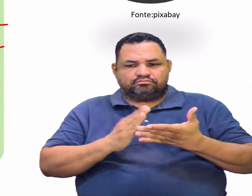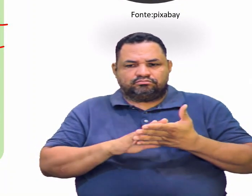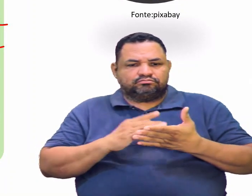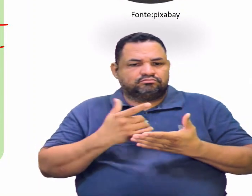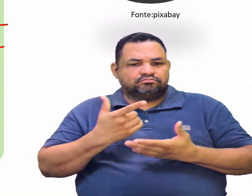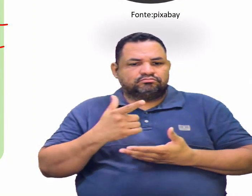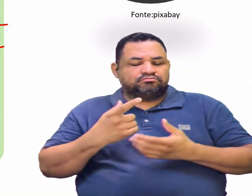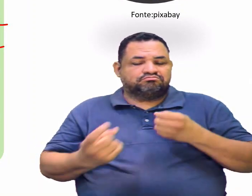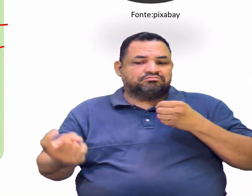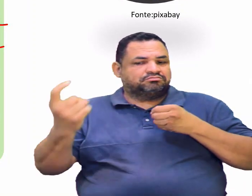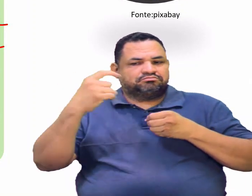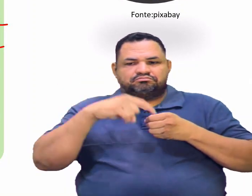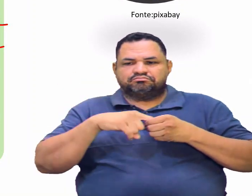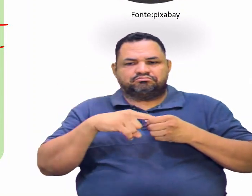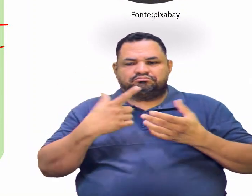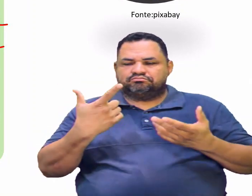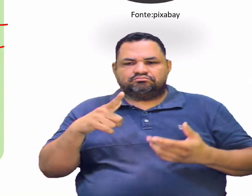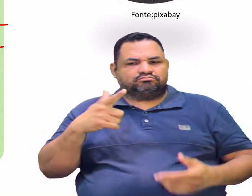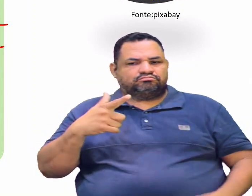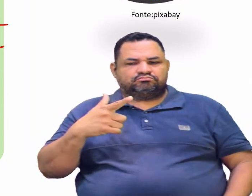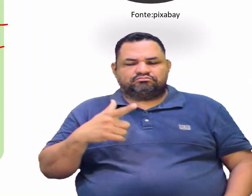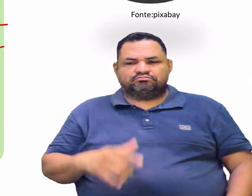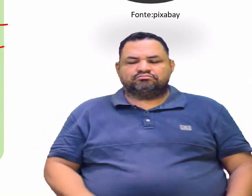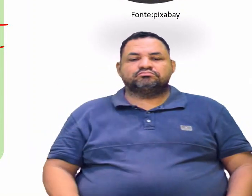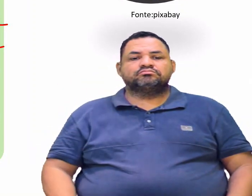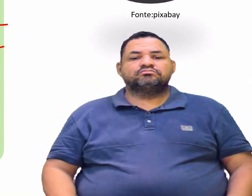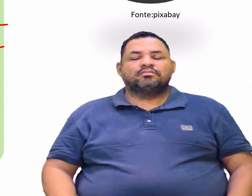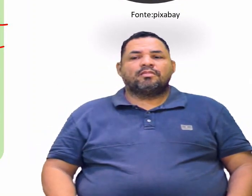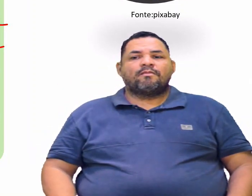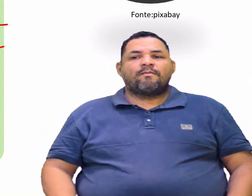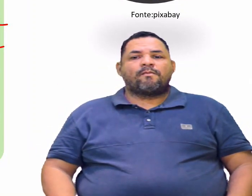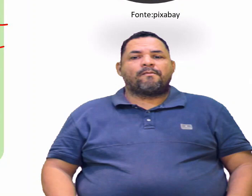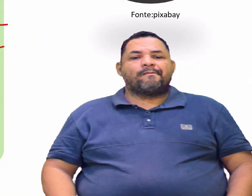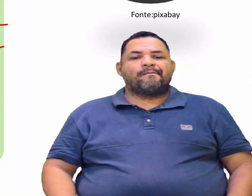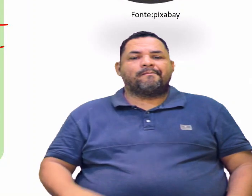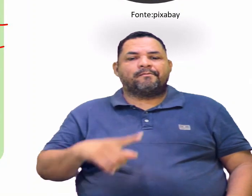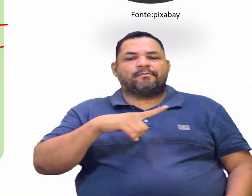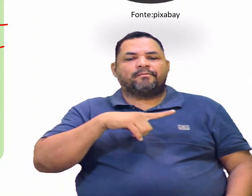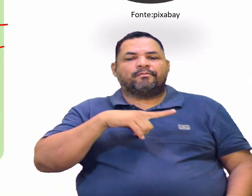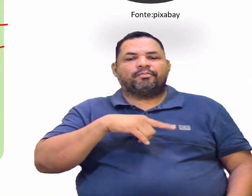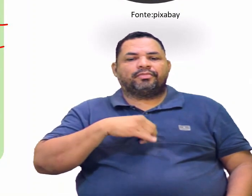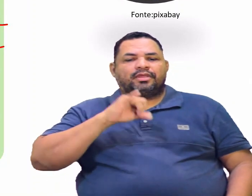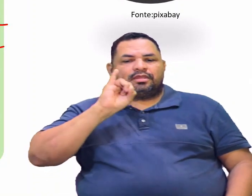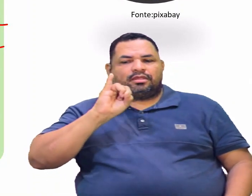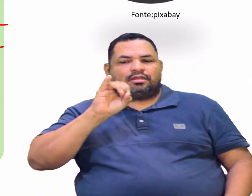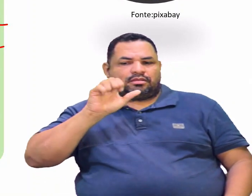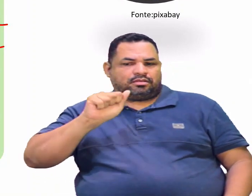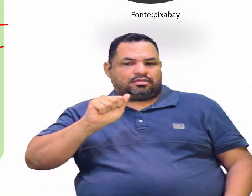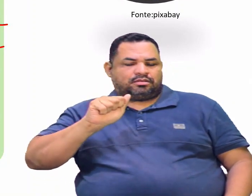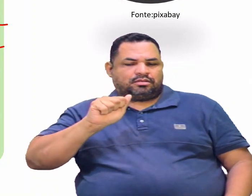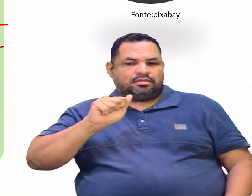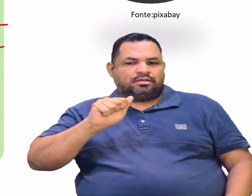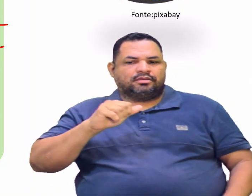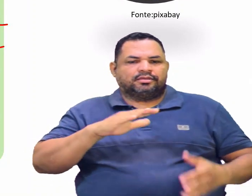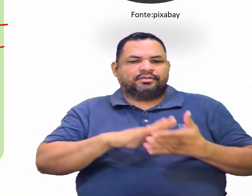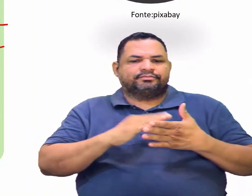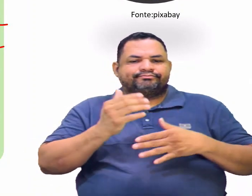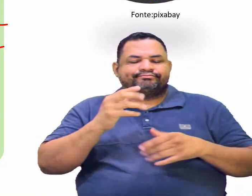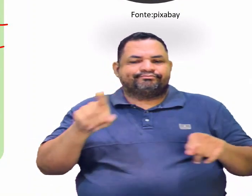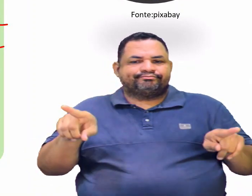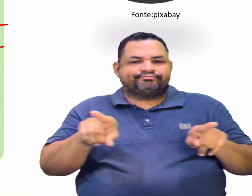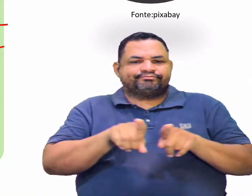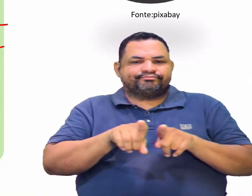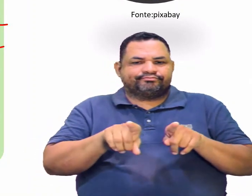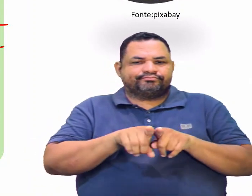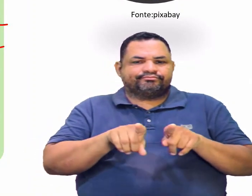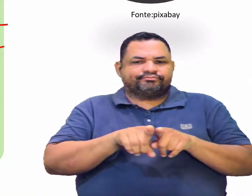tem mais volta. Ainda mais com as inteligências artificiais aí. Então, vamos